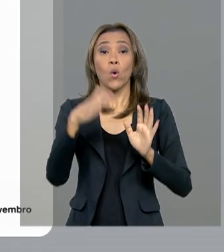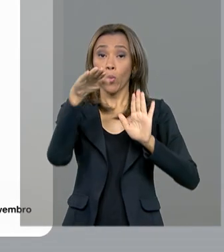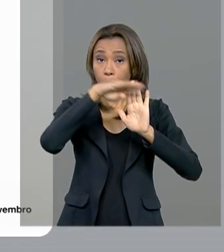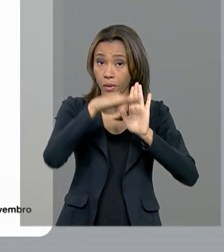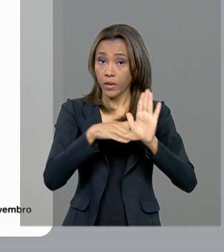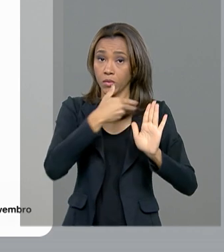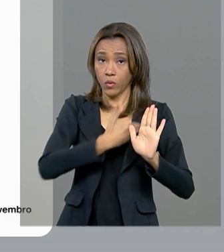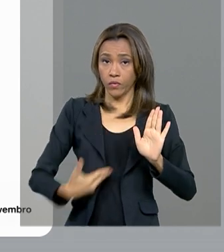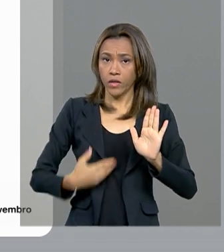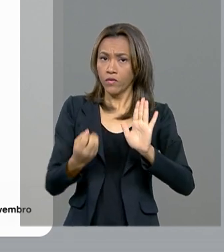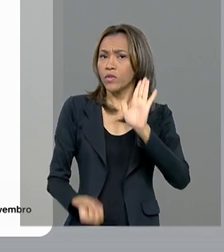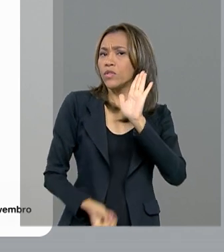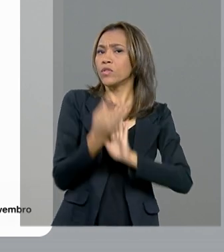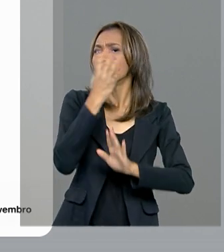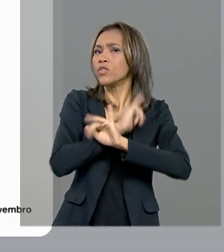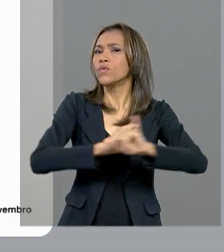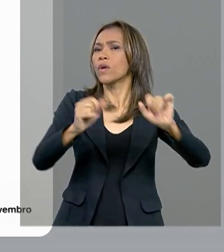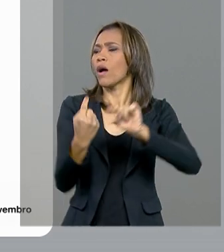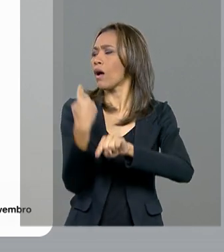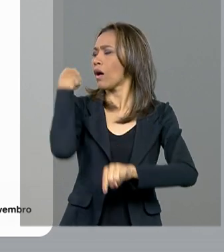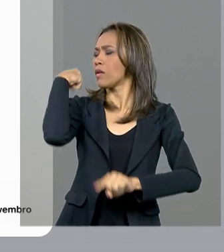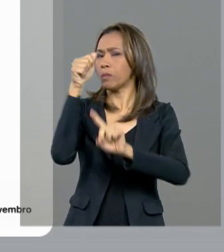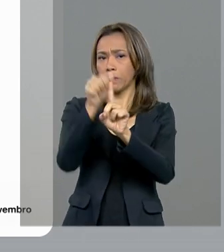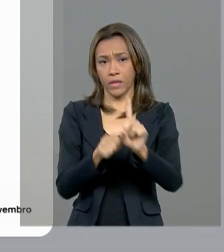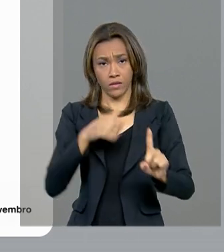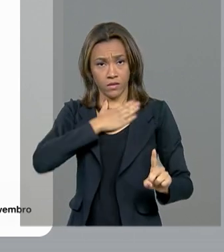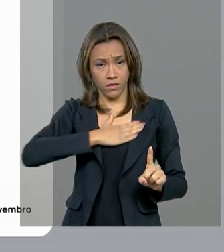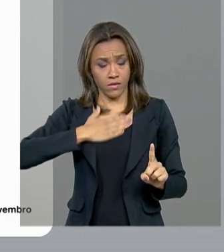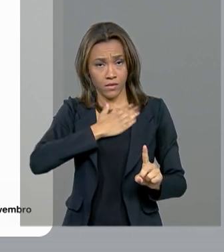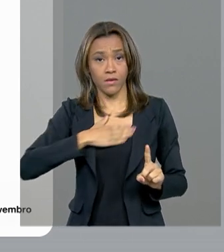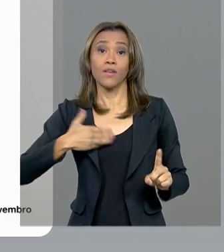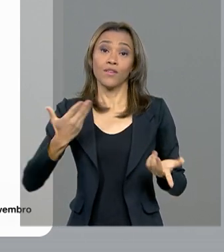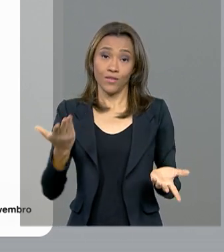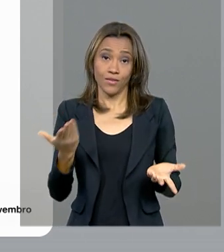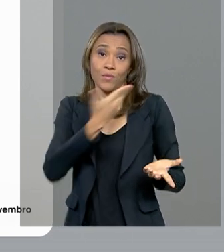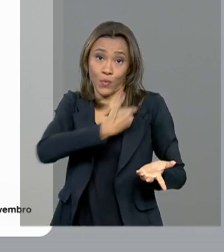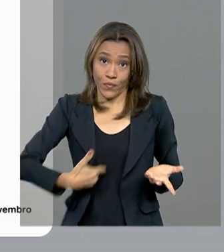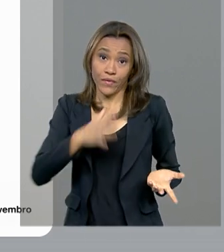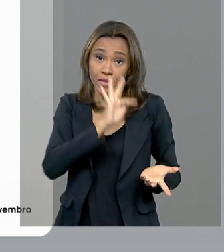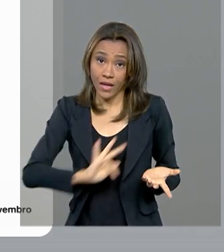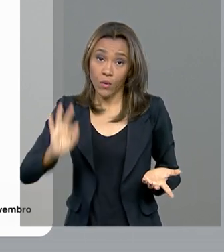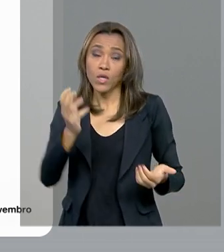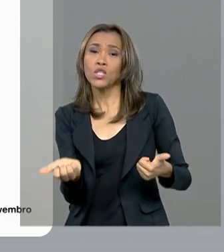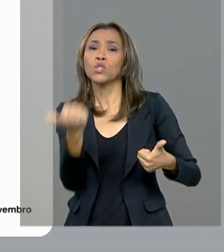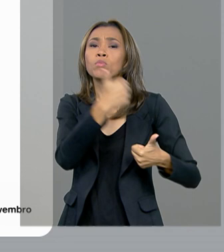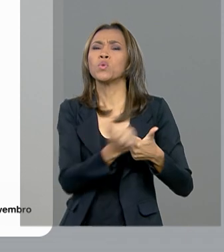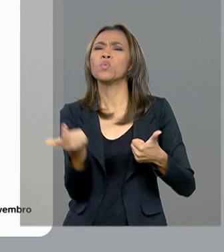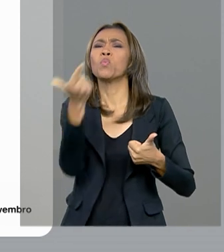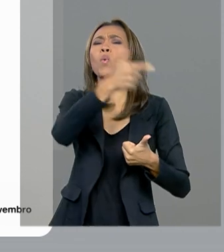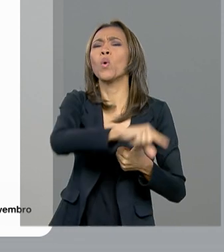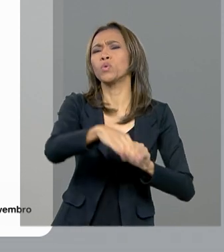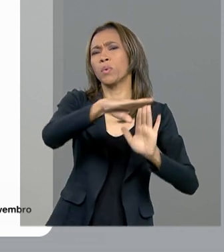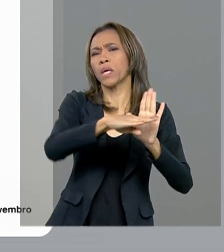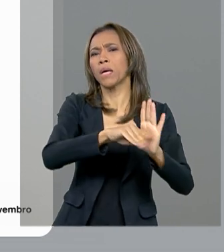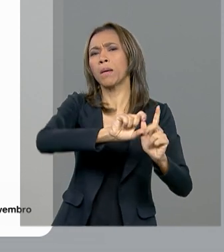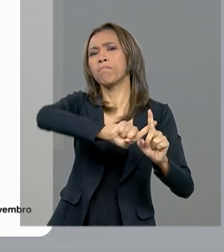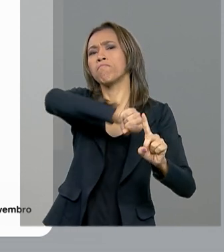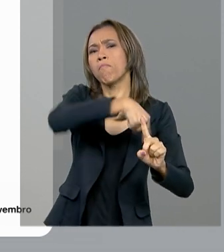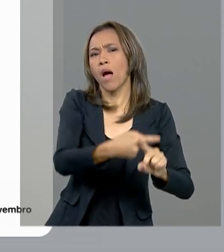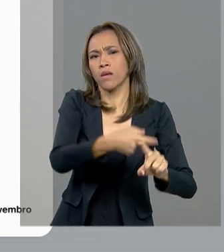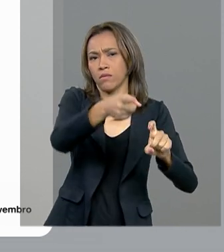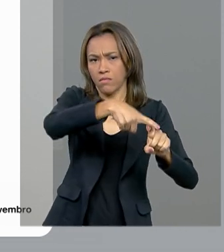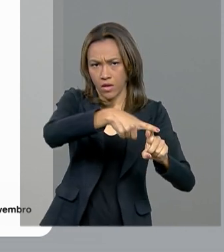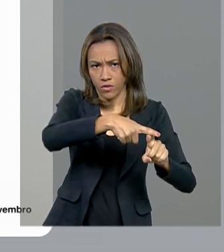foi lançado em agosto pelo governo federal e substitui gradualmente o programa Mais Médicos. O novo programa